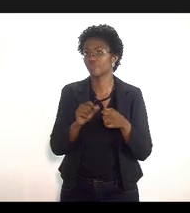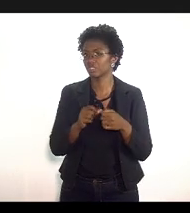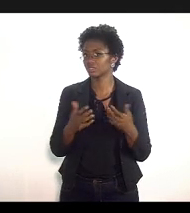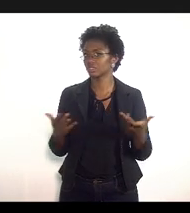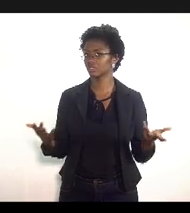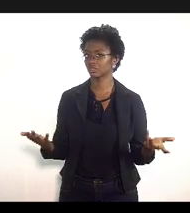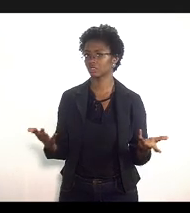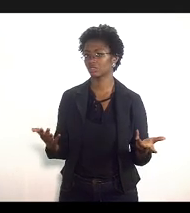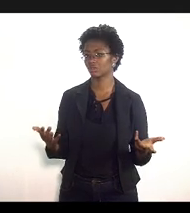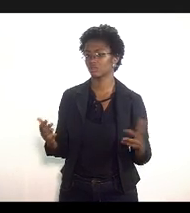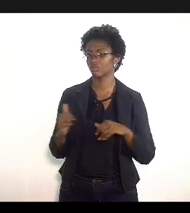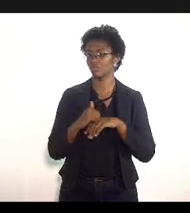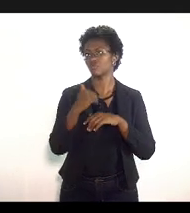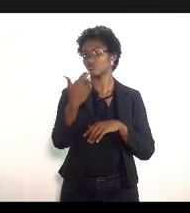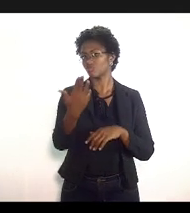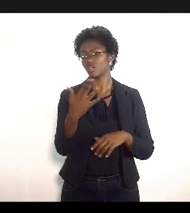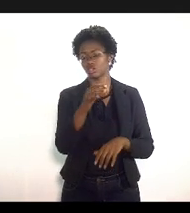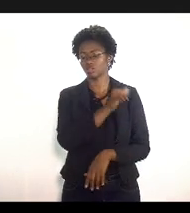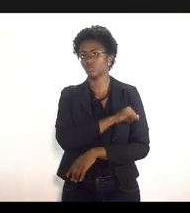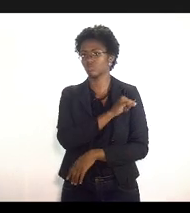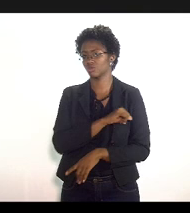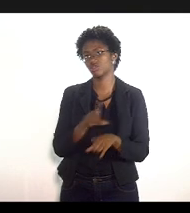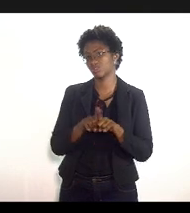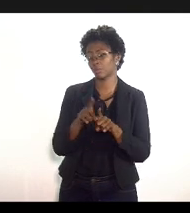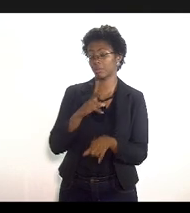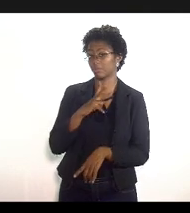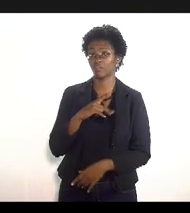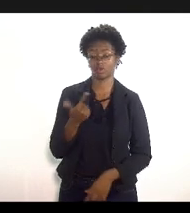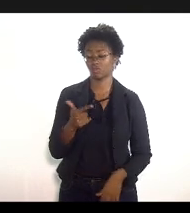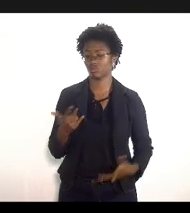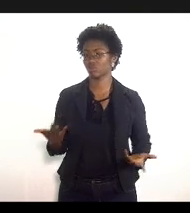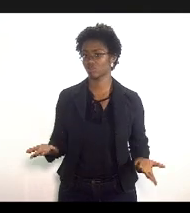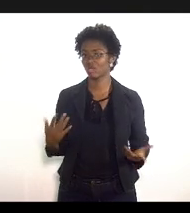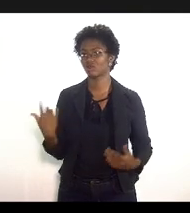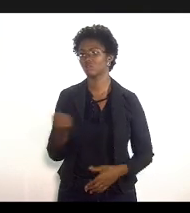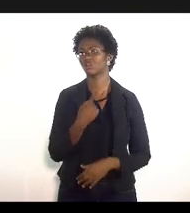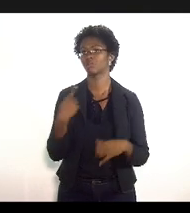situando fora do Rio ou na rede privada. Tá? Nós